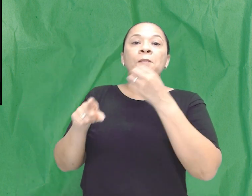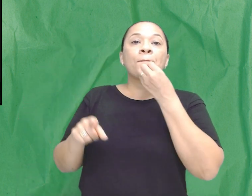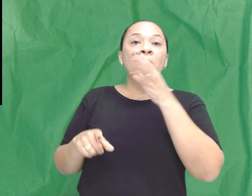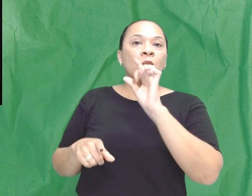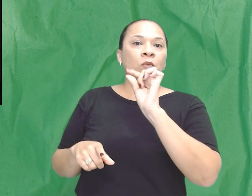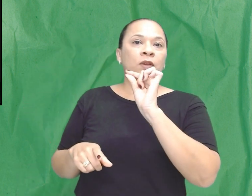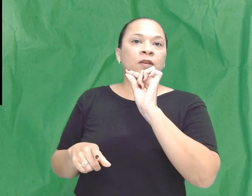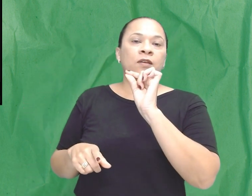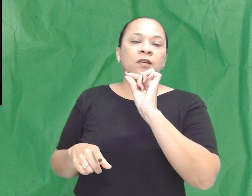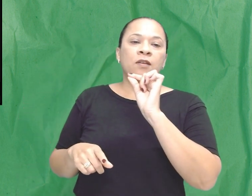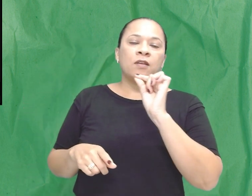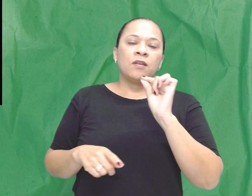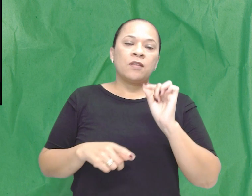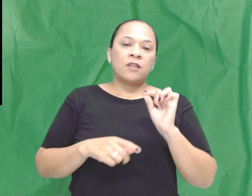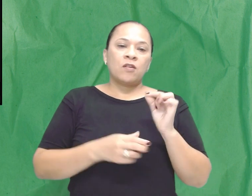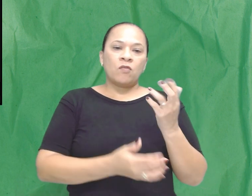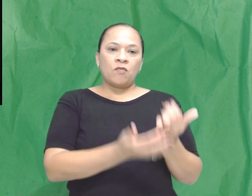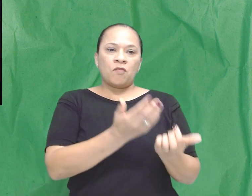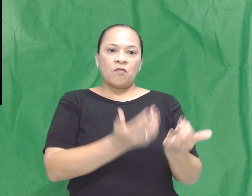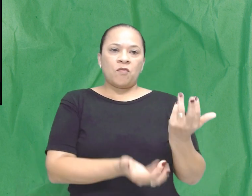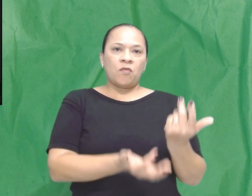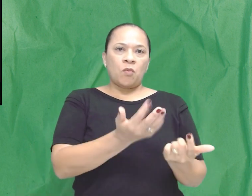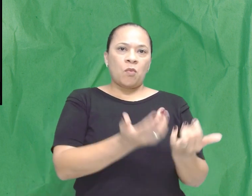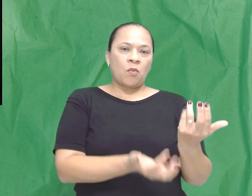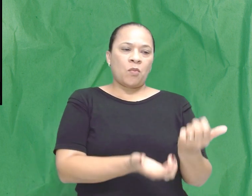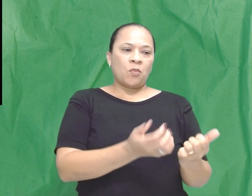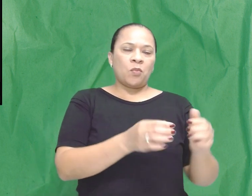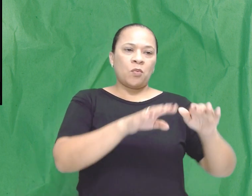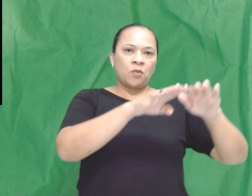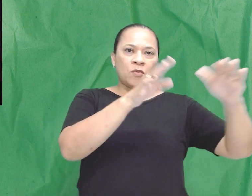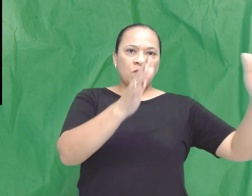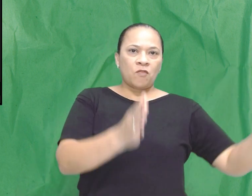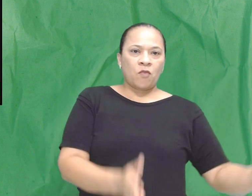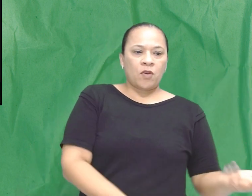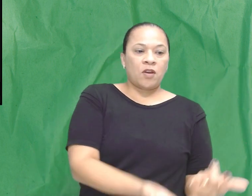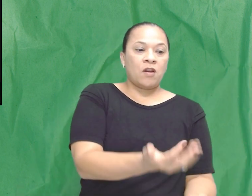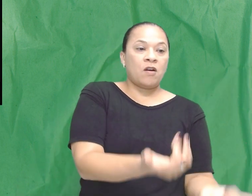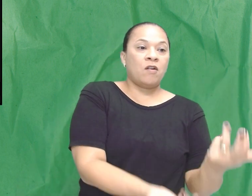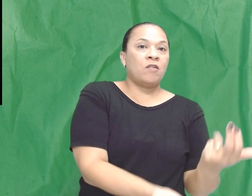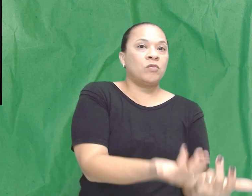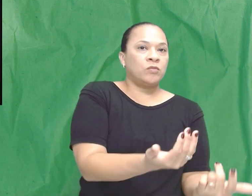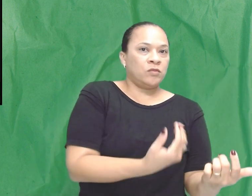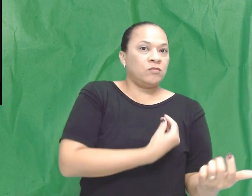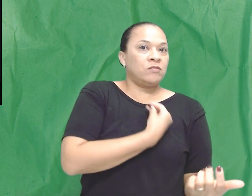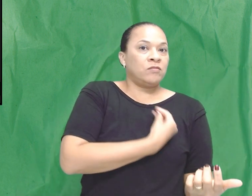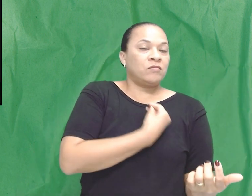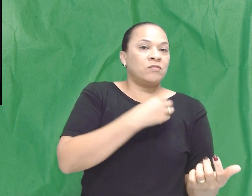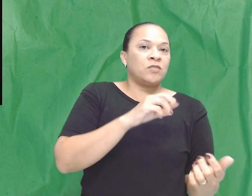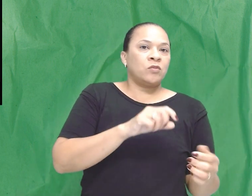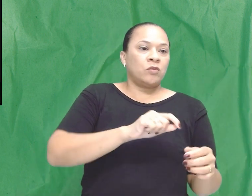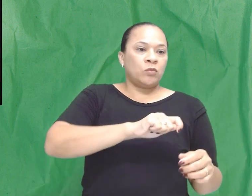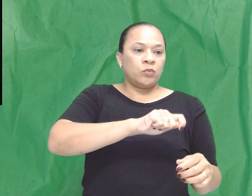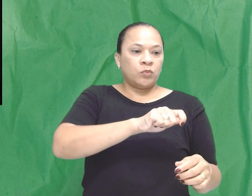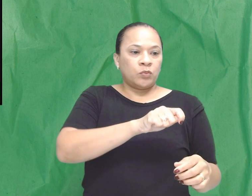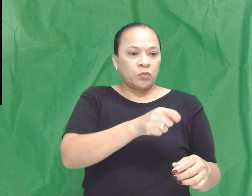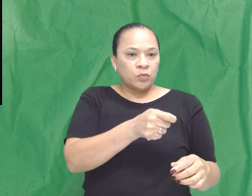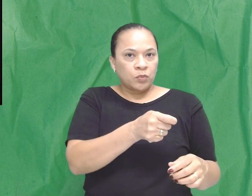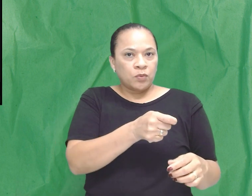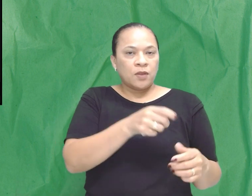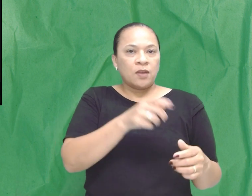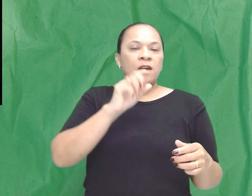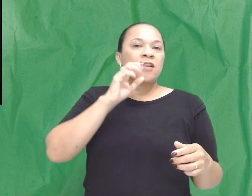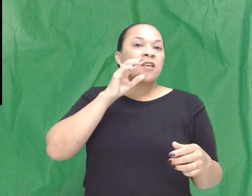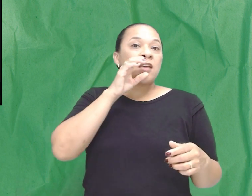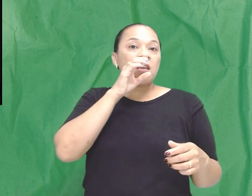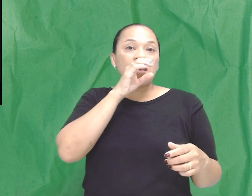você tenha é o forno já preparadinho, ó, ligado com 50 graus, Porque sempre que você terminar de confeitar